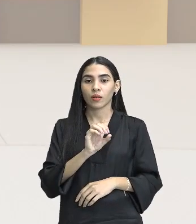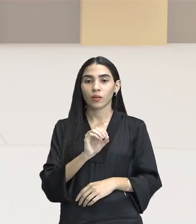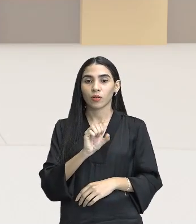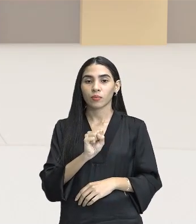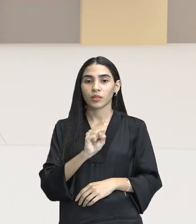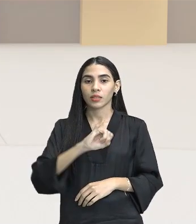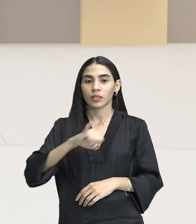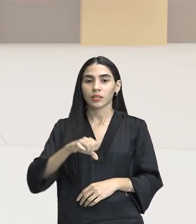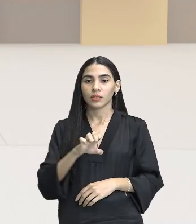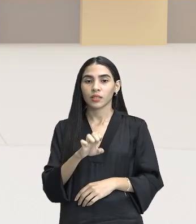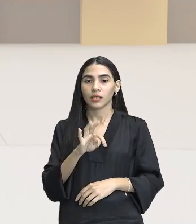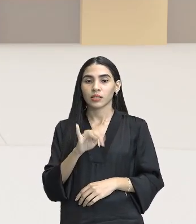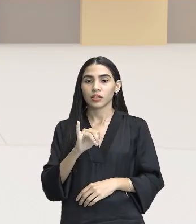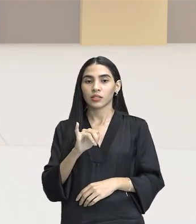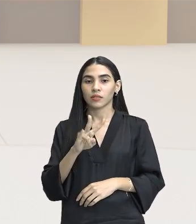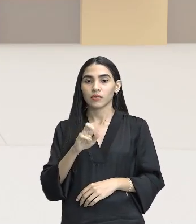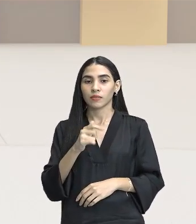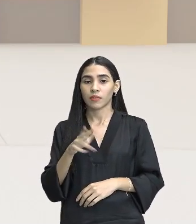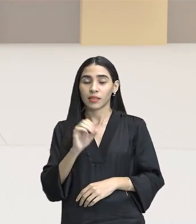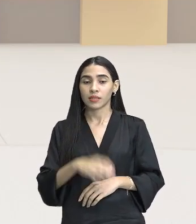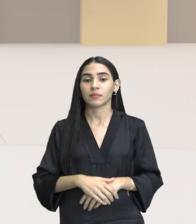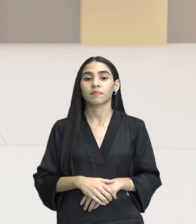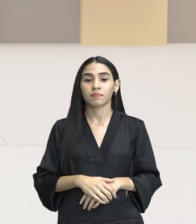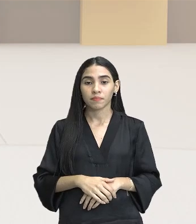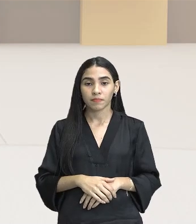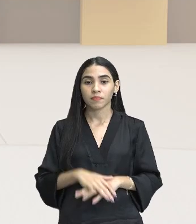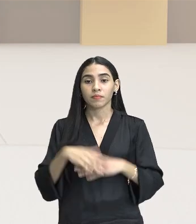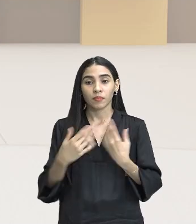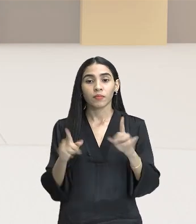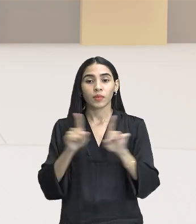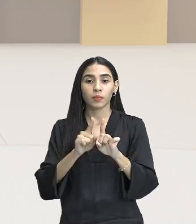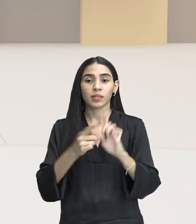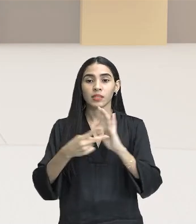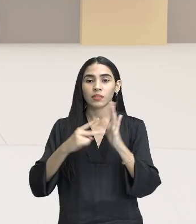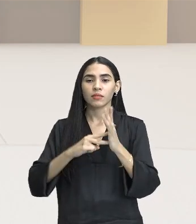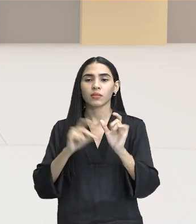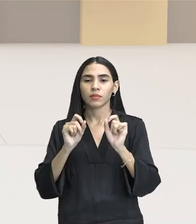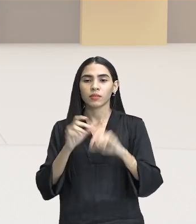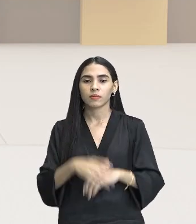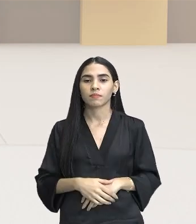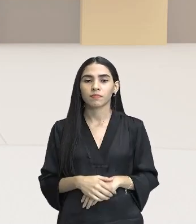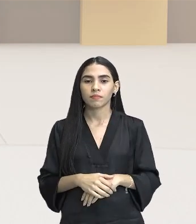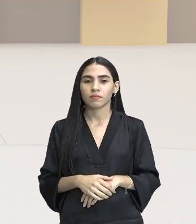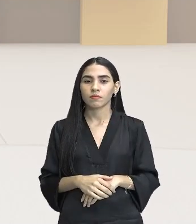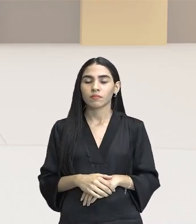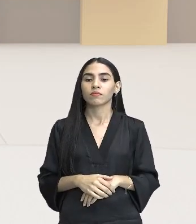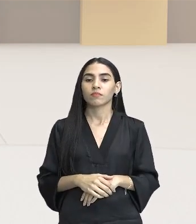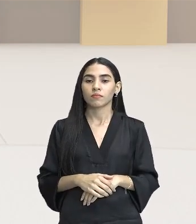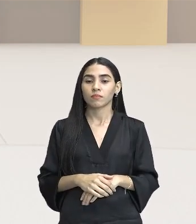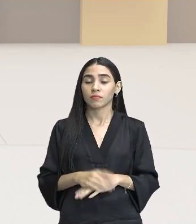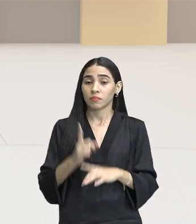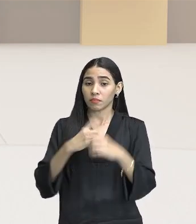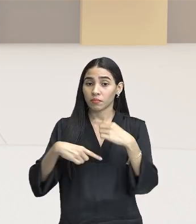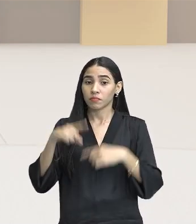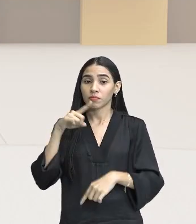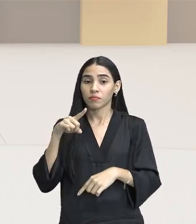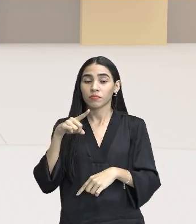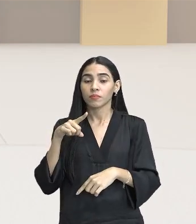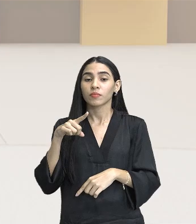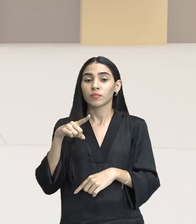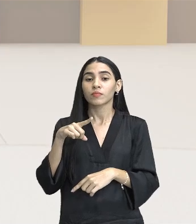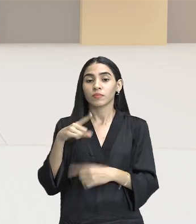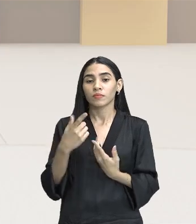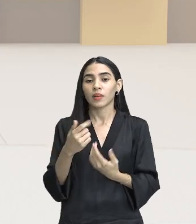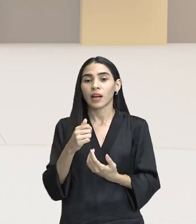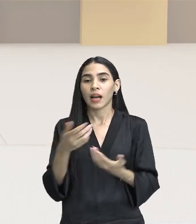objetivação. Vamos lá? Exatamente. Fala aí pra gente. Vamos lá. A objetivação, ela significa o quê? Transformar o abstrato